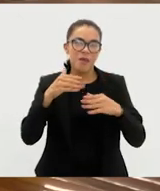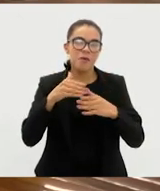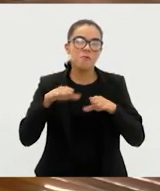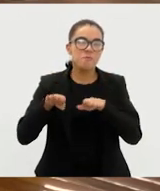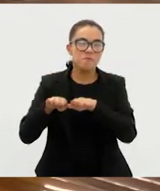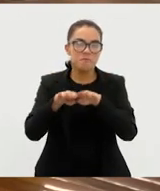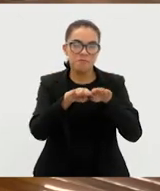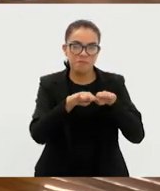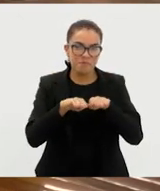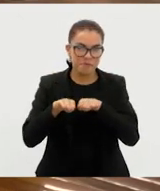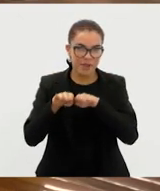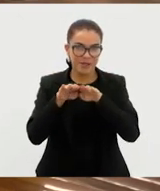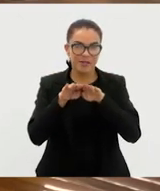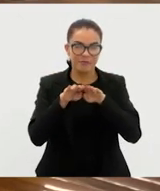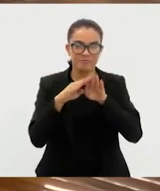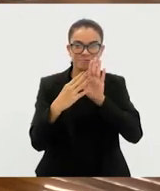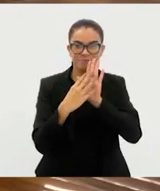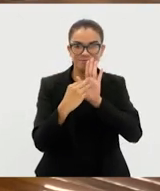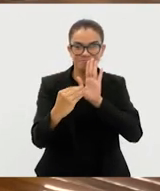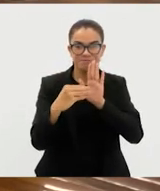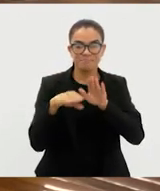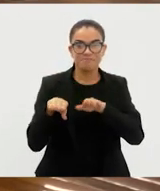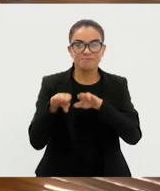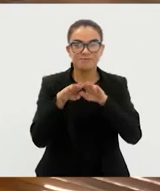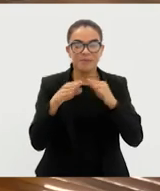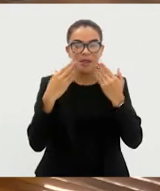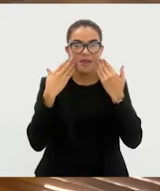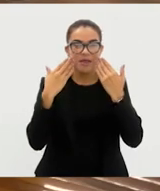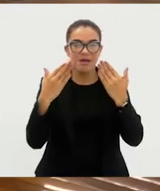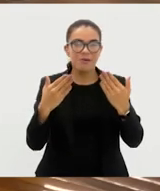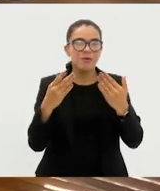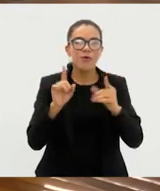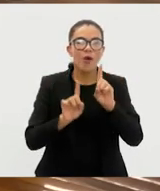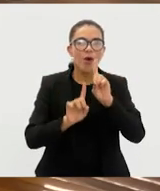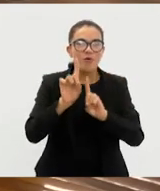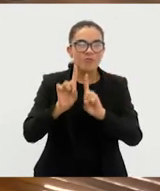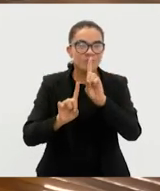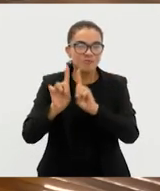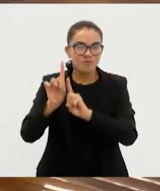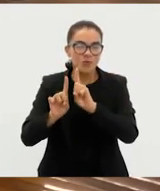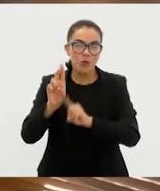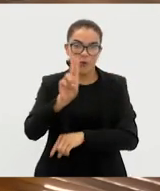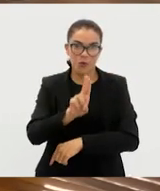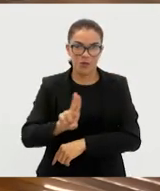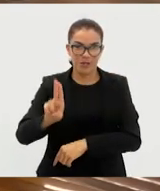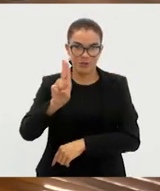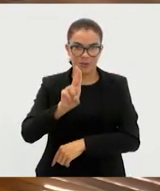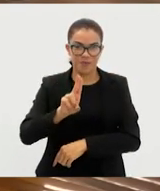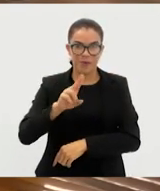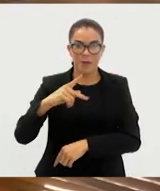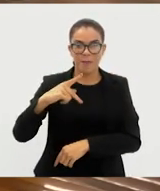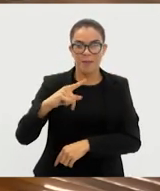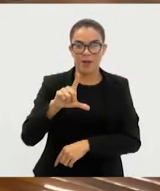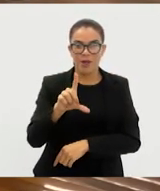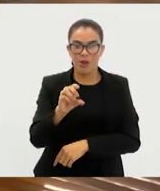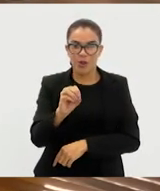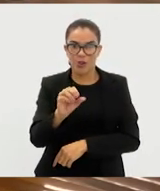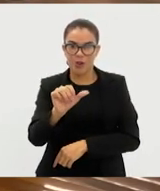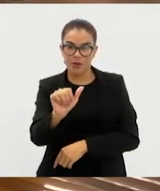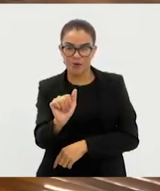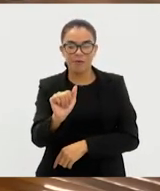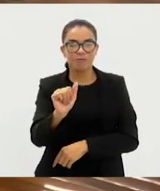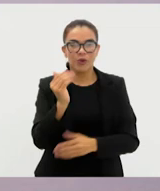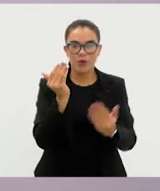gente primeiro apresenta aqui quais foram os indicadores que foram utilizados na formação da PELOA, originalmente, e